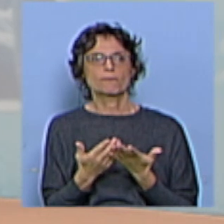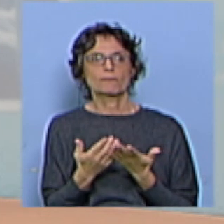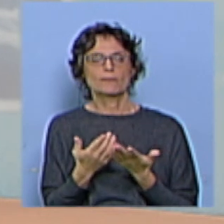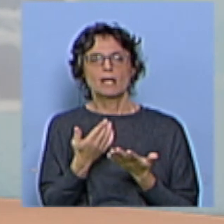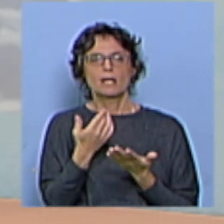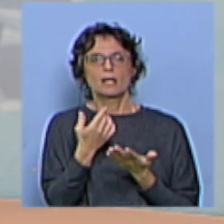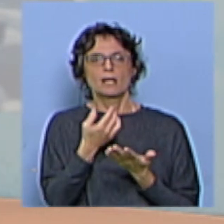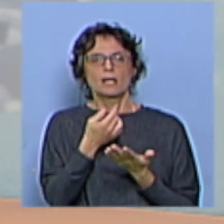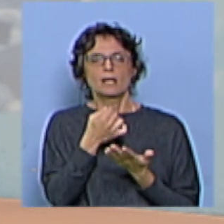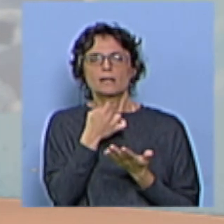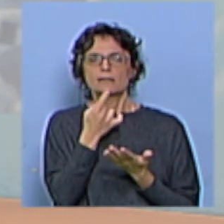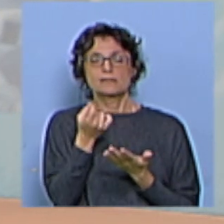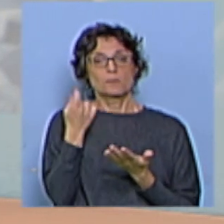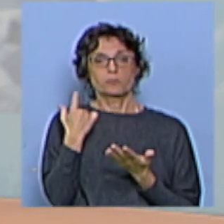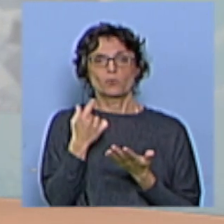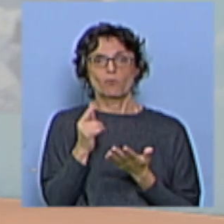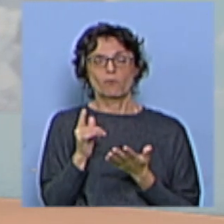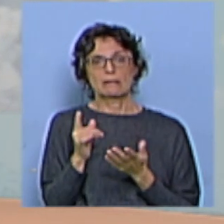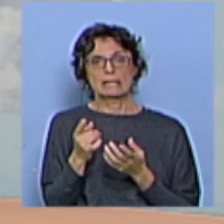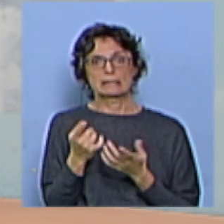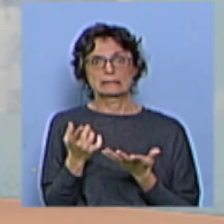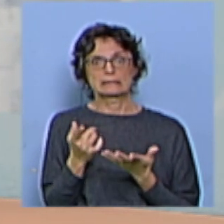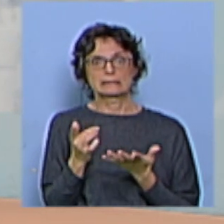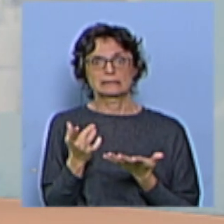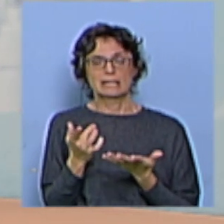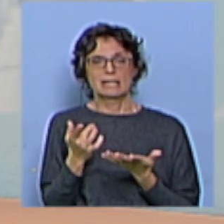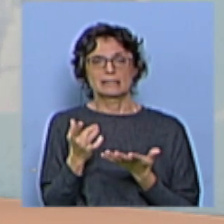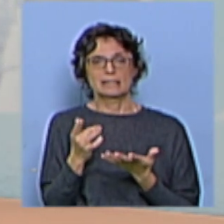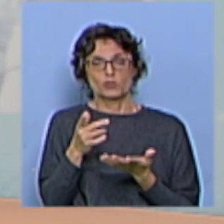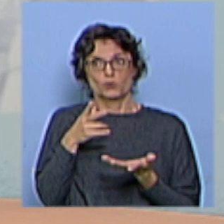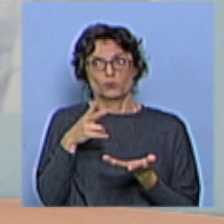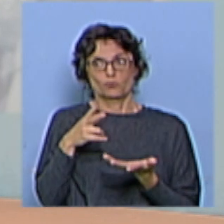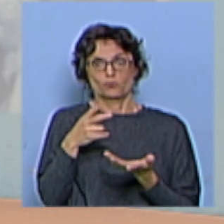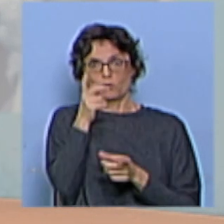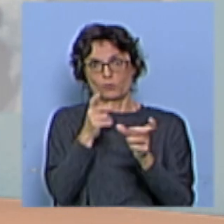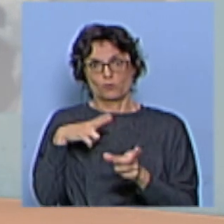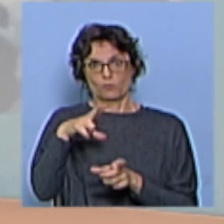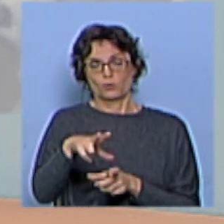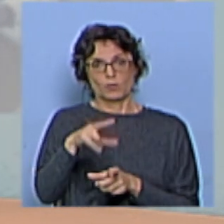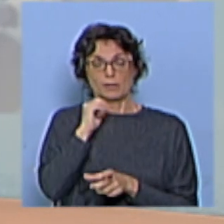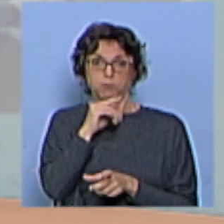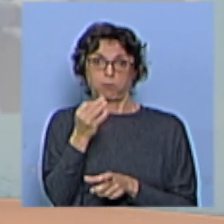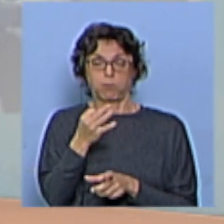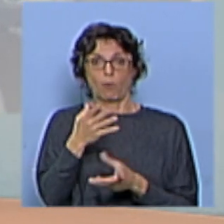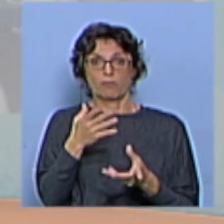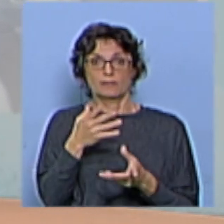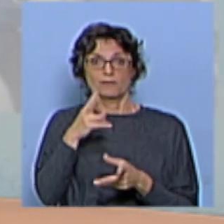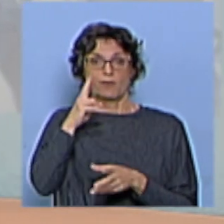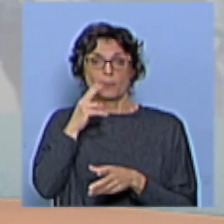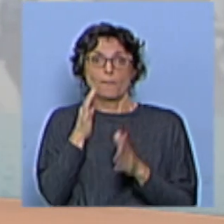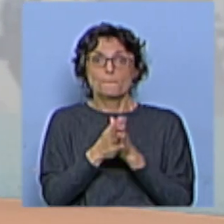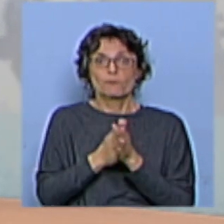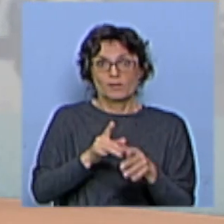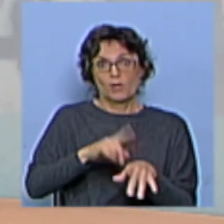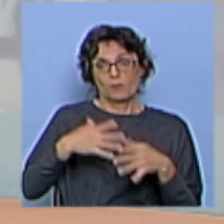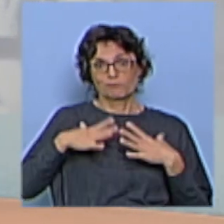e deste desafio neste período ir em busca do seu património. Eu terminava aqui a nossa conversa tentando saber também